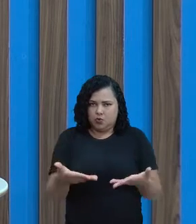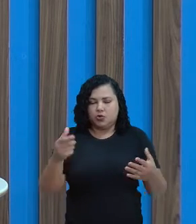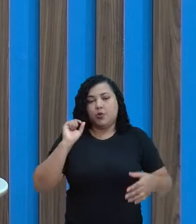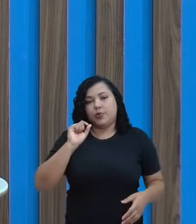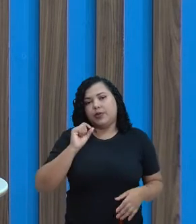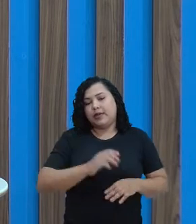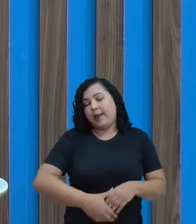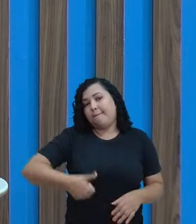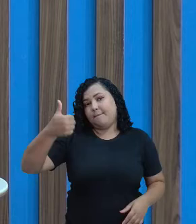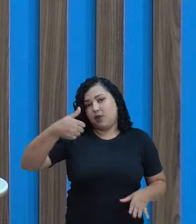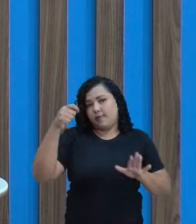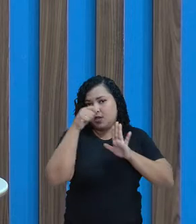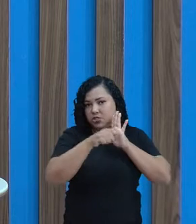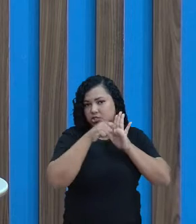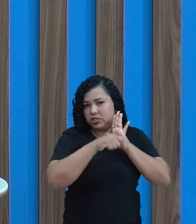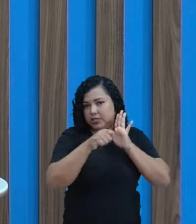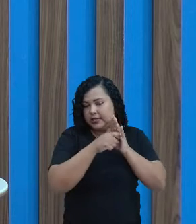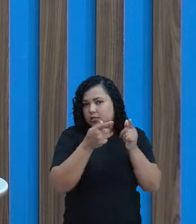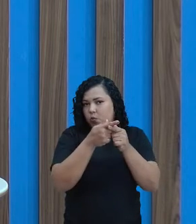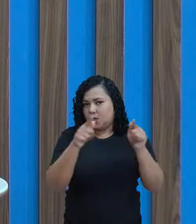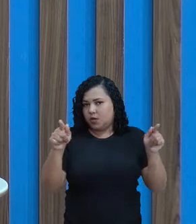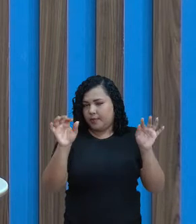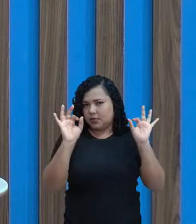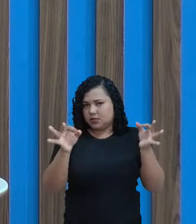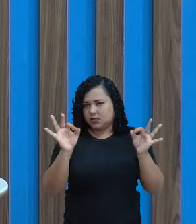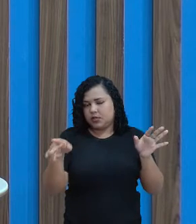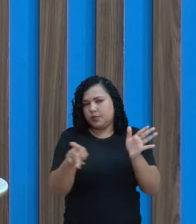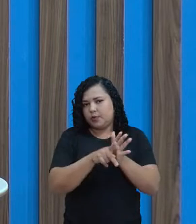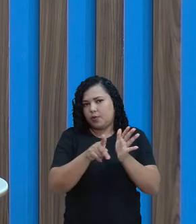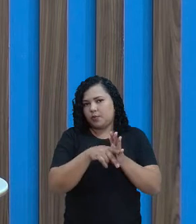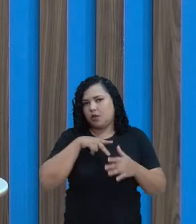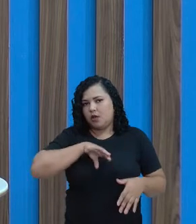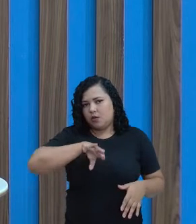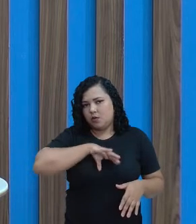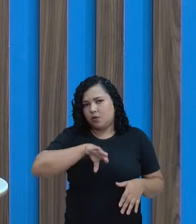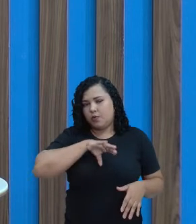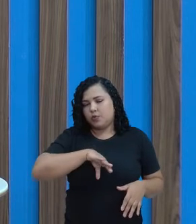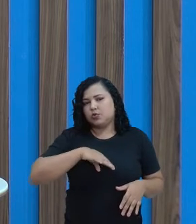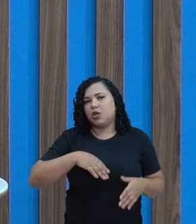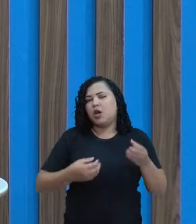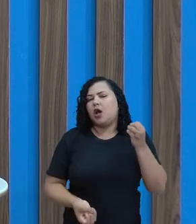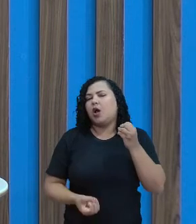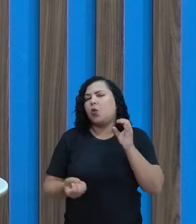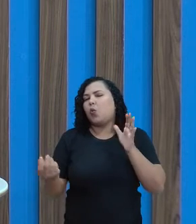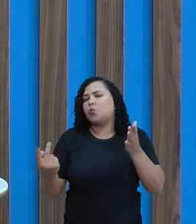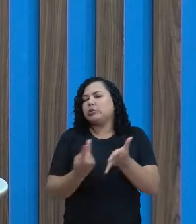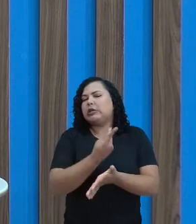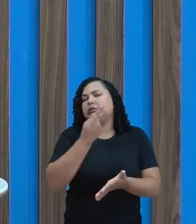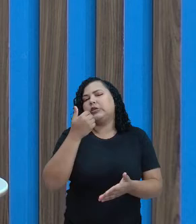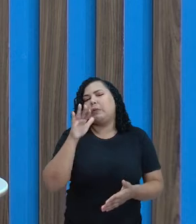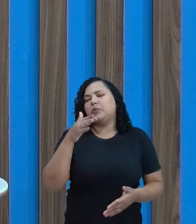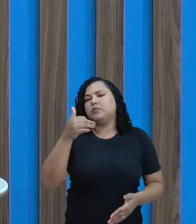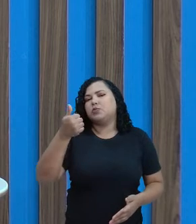primeira escrita de uma gramática de língua portuguesa surgiu lá no século XVI, em